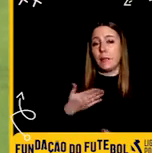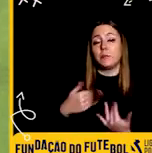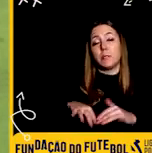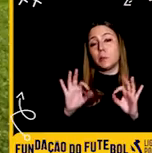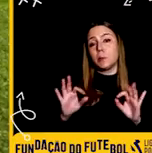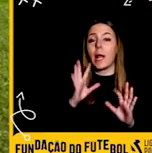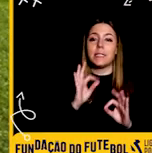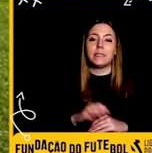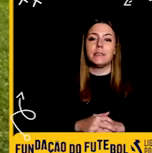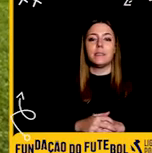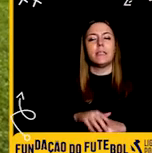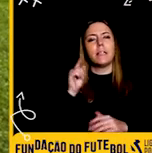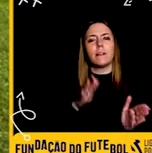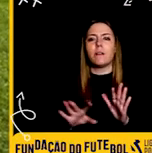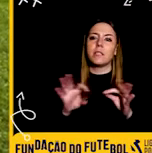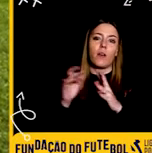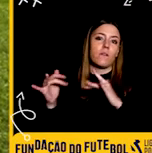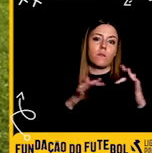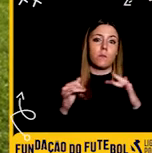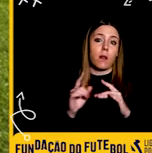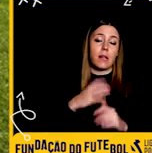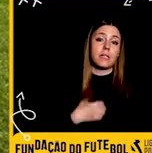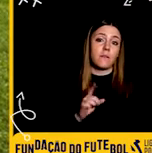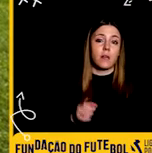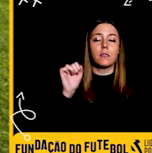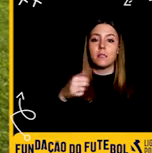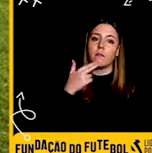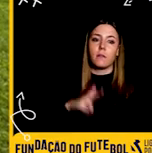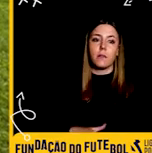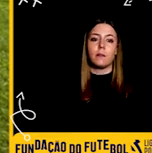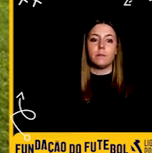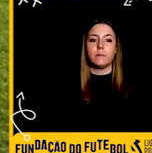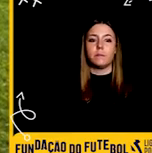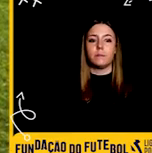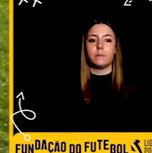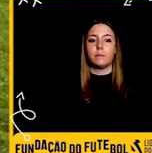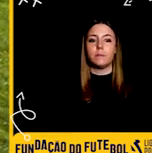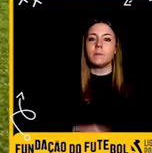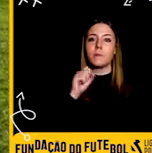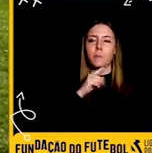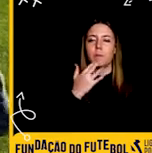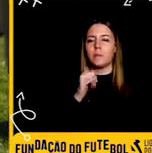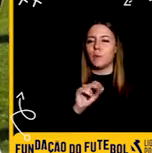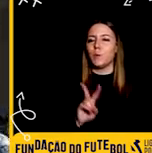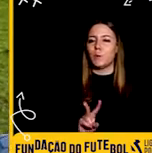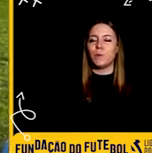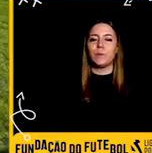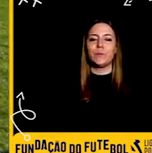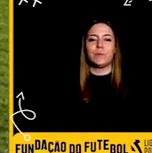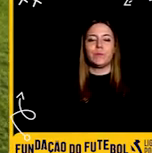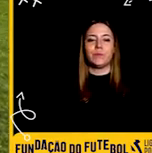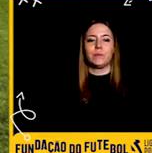pronto, faz mas fica parte. Esse momento que muitas vezes retrata o próprio futebol, não é? Sim, é verdade. Bem, agora, pode ser até meter o segundo.